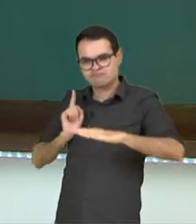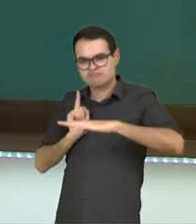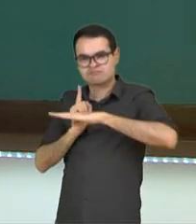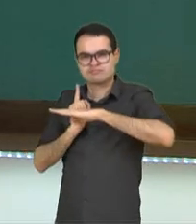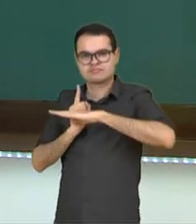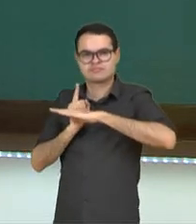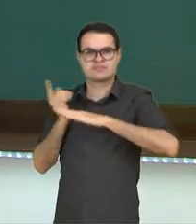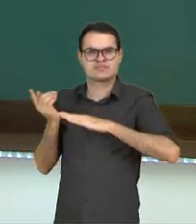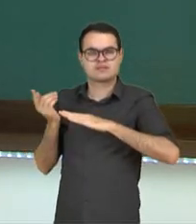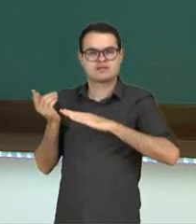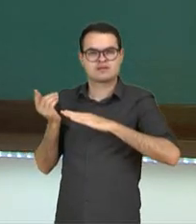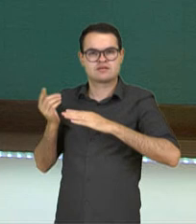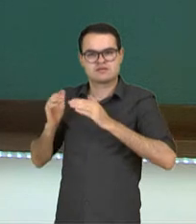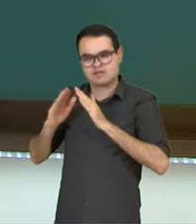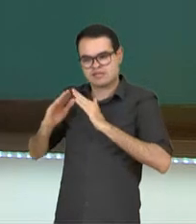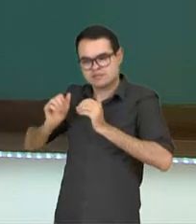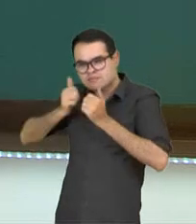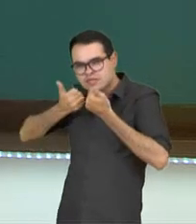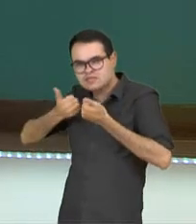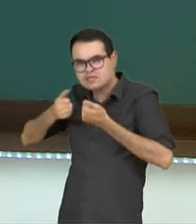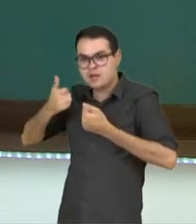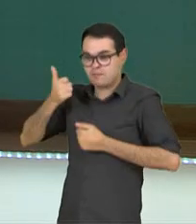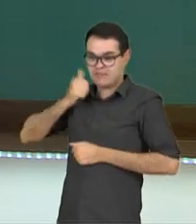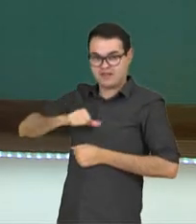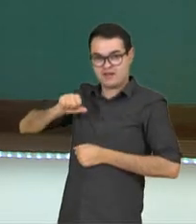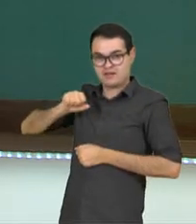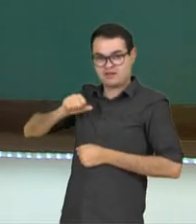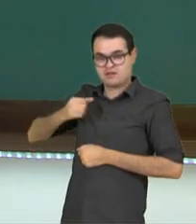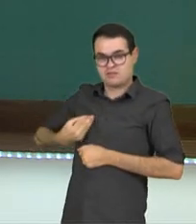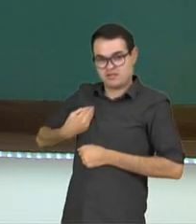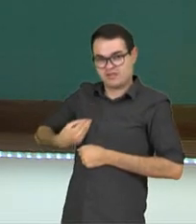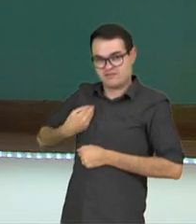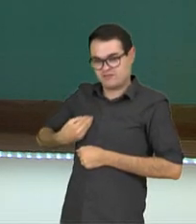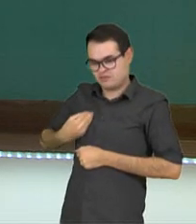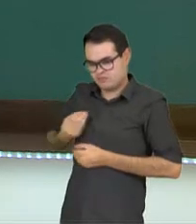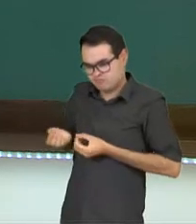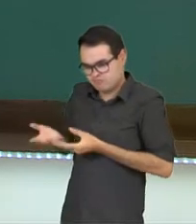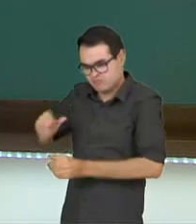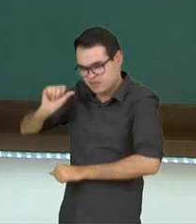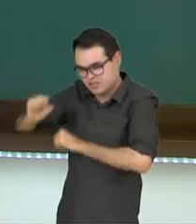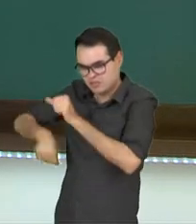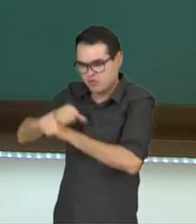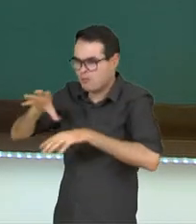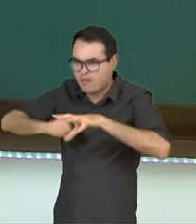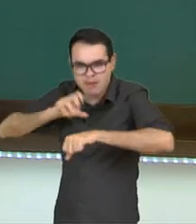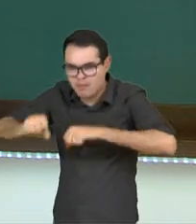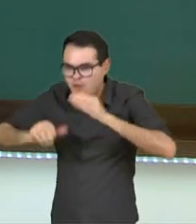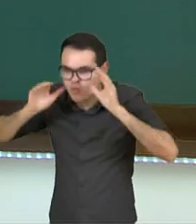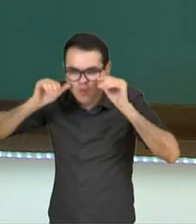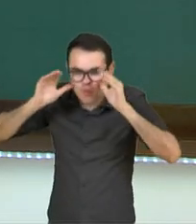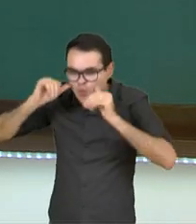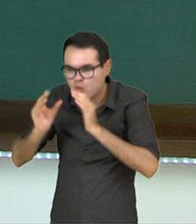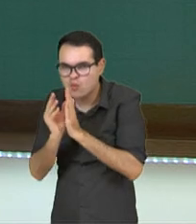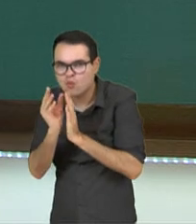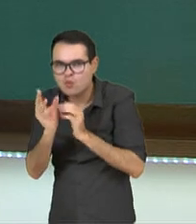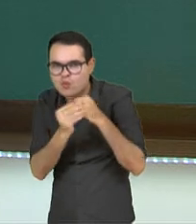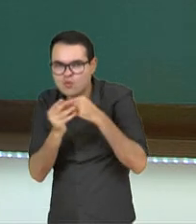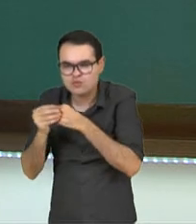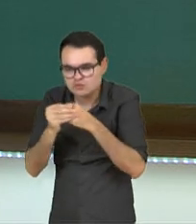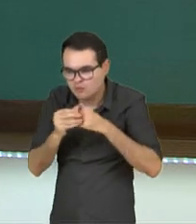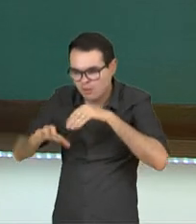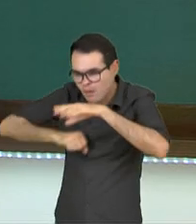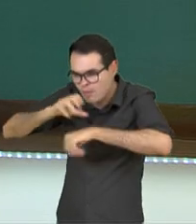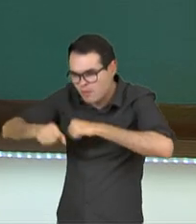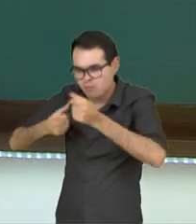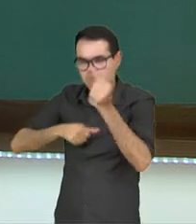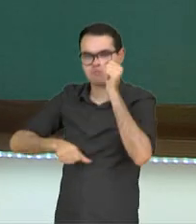Minha vida foi transformada por essa busca. Tudo isso são informações sobre o autor do texto. Ó. De conhecimento e aquela